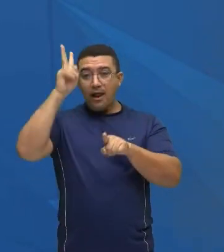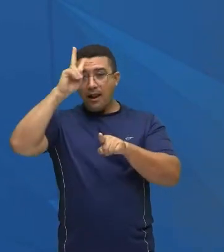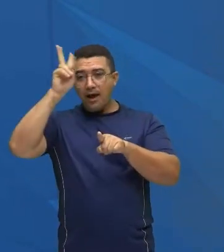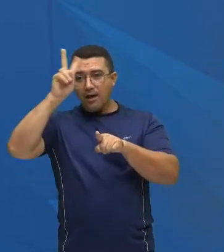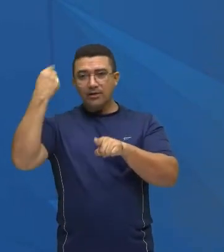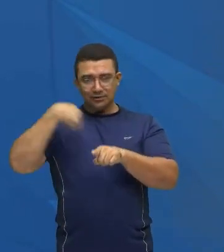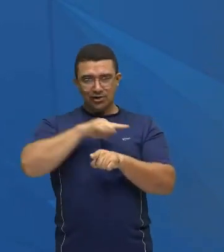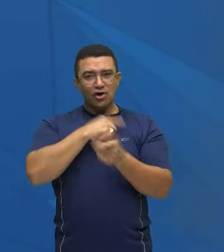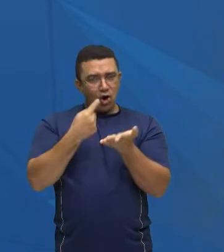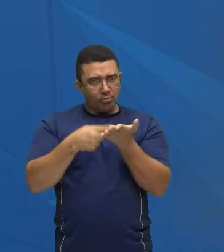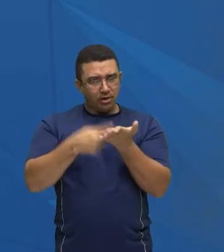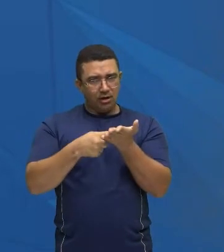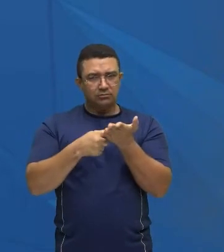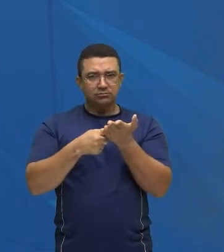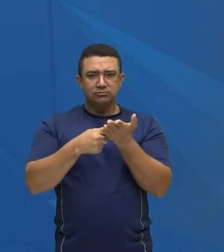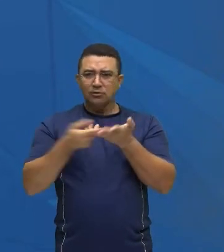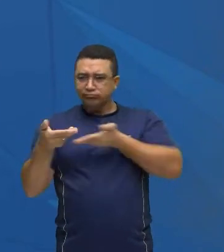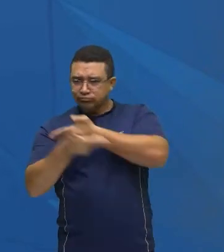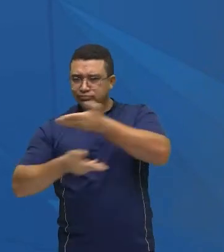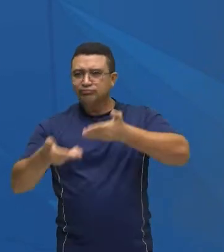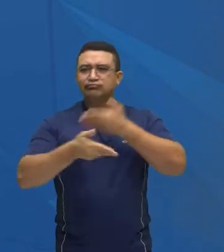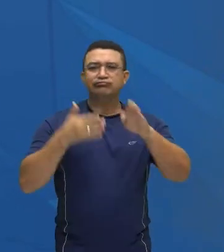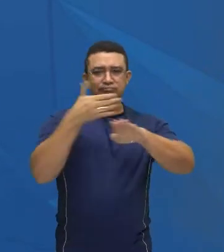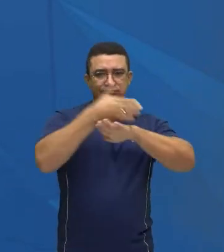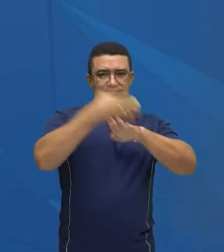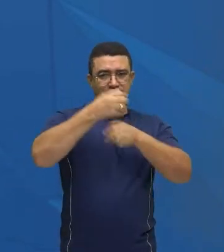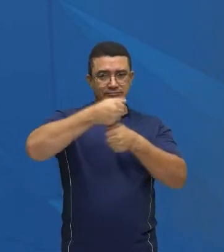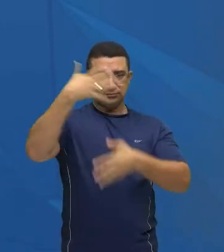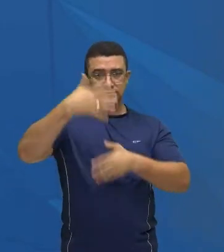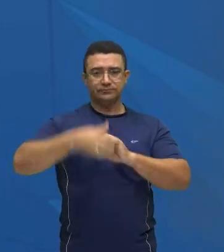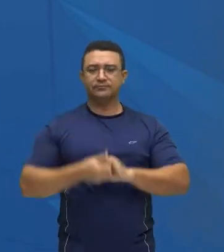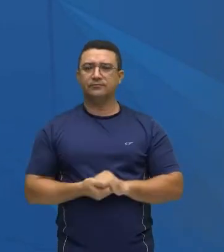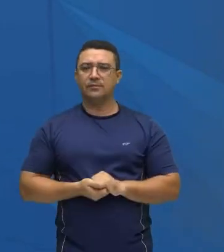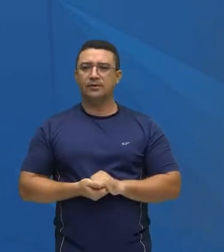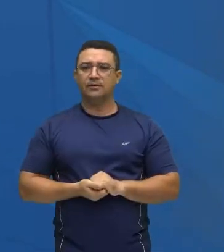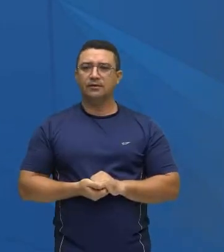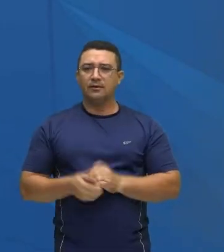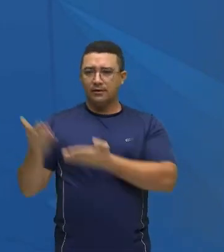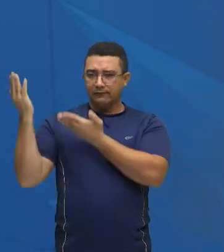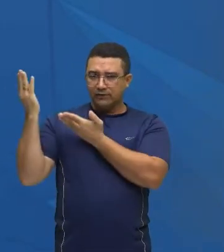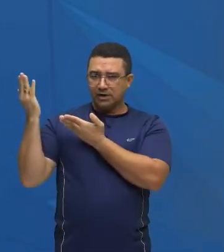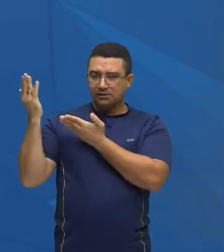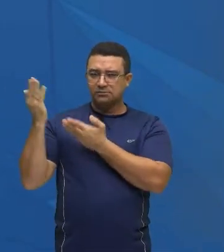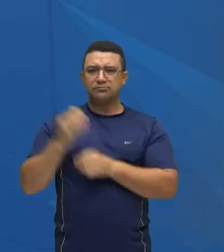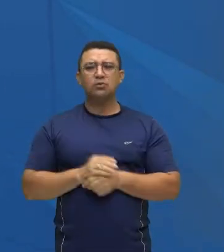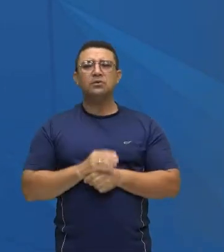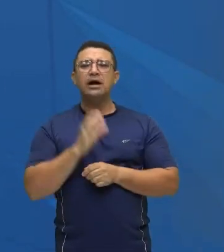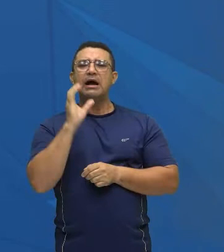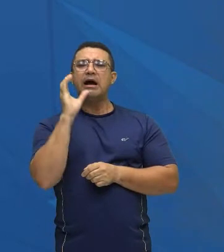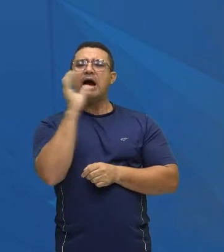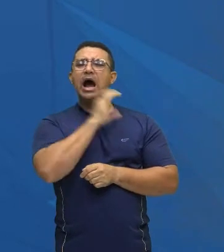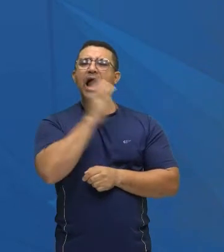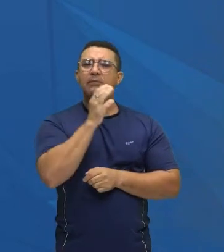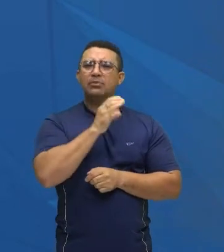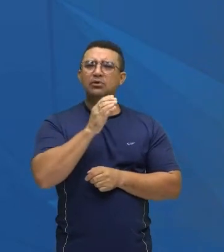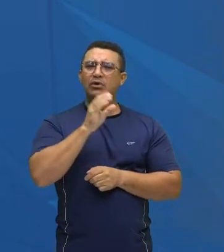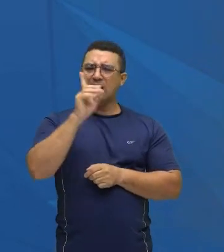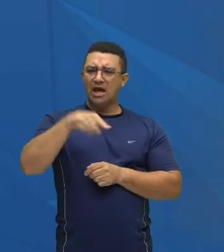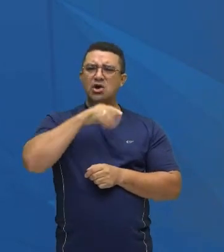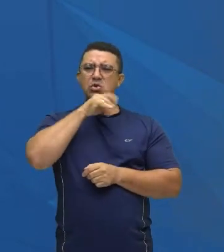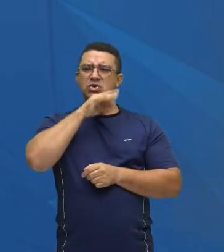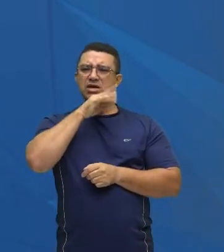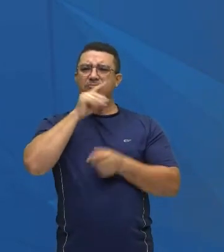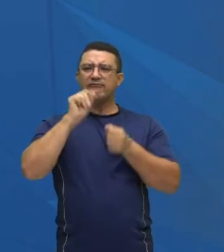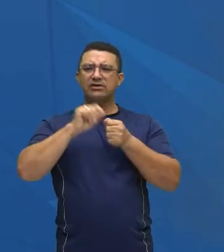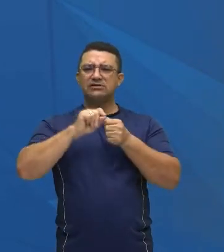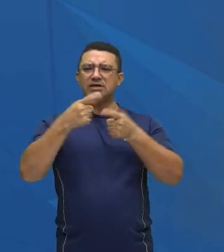acordo? Participem, tá bom? E vamos lá, a pressa é inimiga da perfeição. O que esse ditado popular